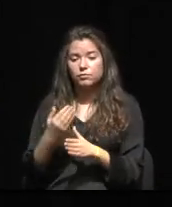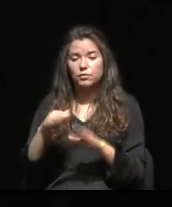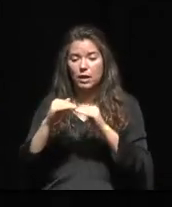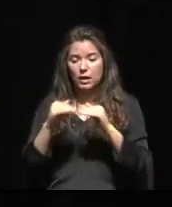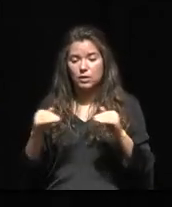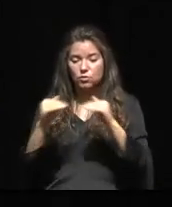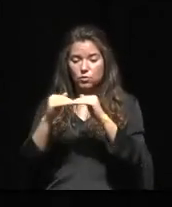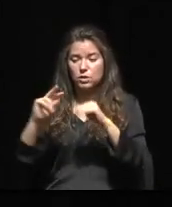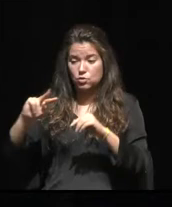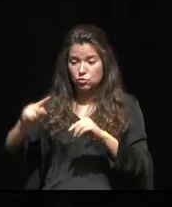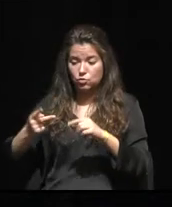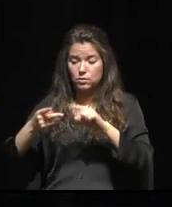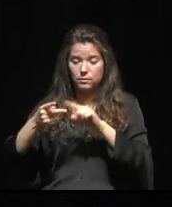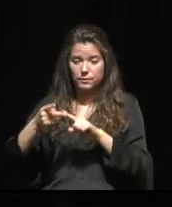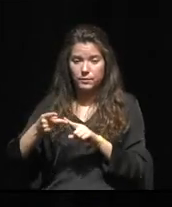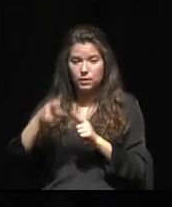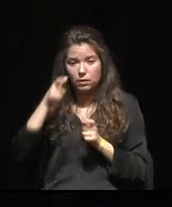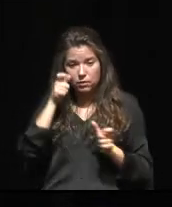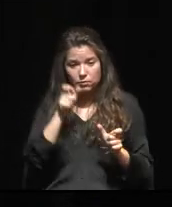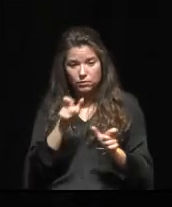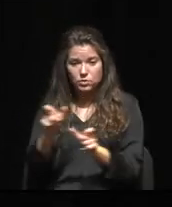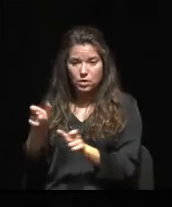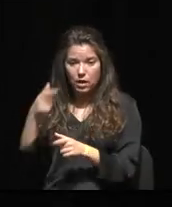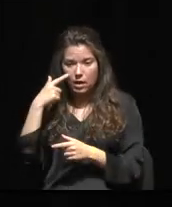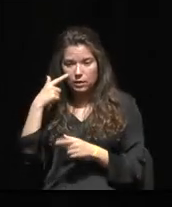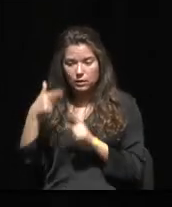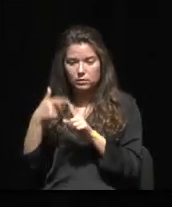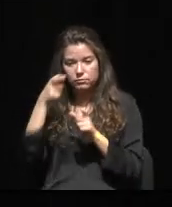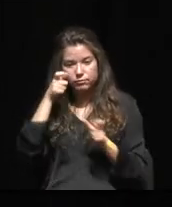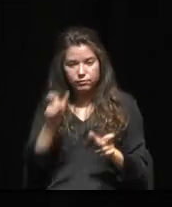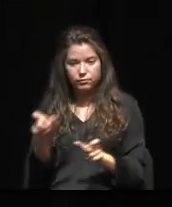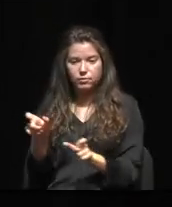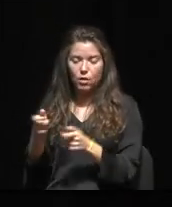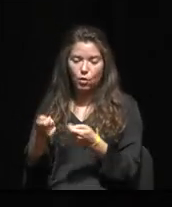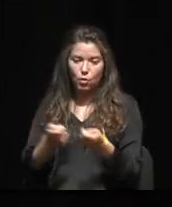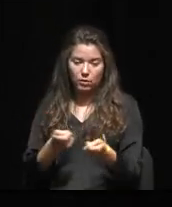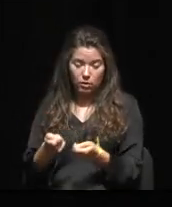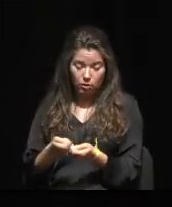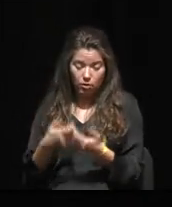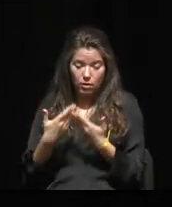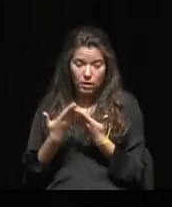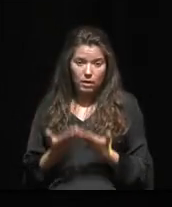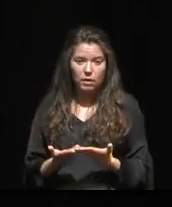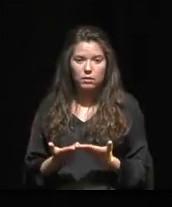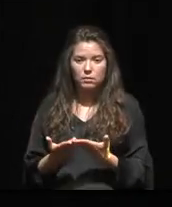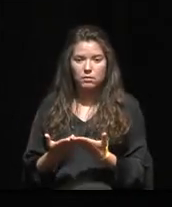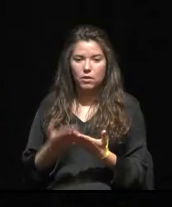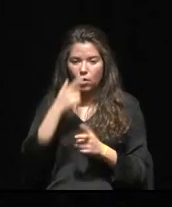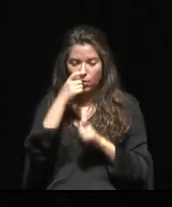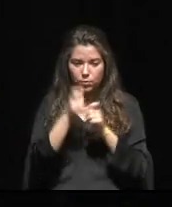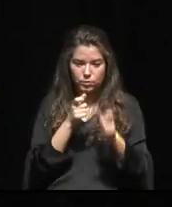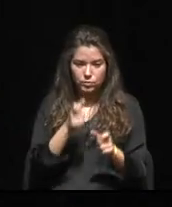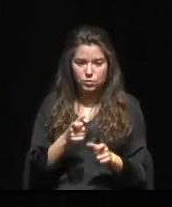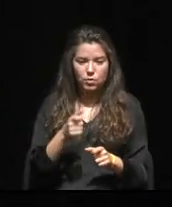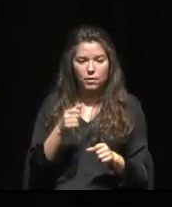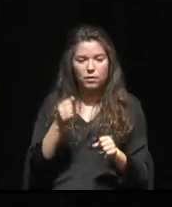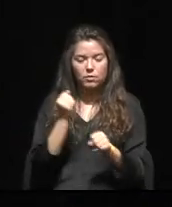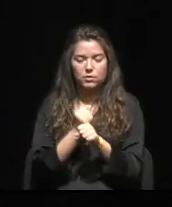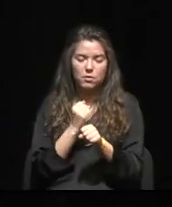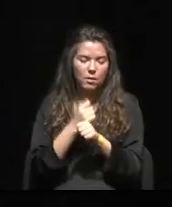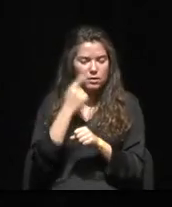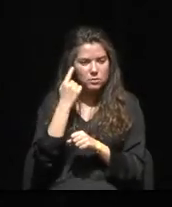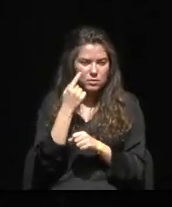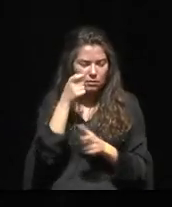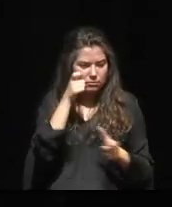categorias categoria de fiscal categoria de fiscal coordenador as funções que foram cometidas a um trabalhador que seja fiscal da carreira especial de